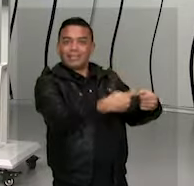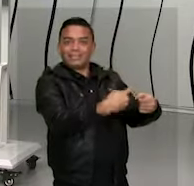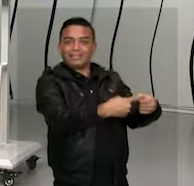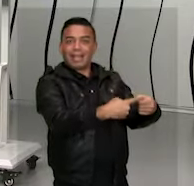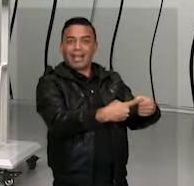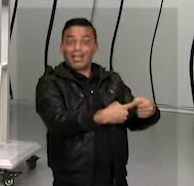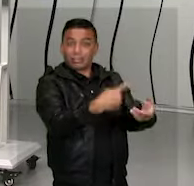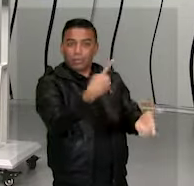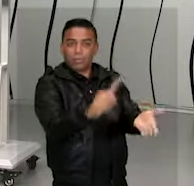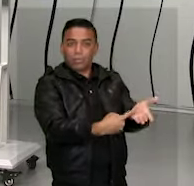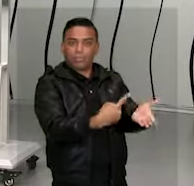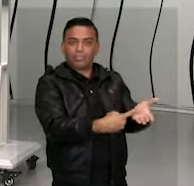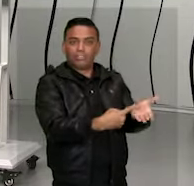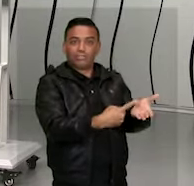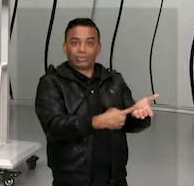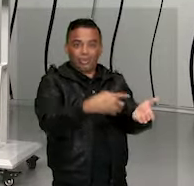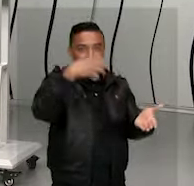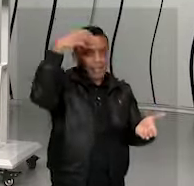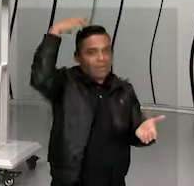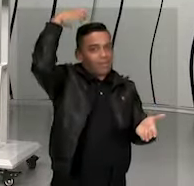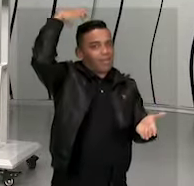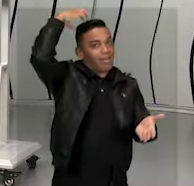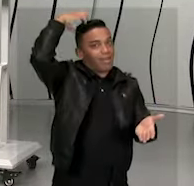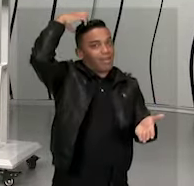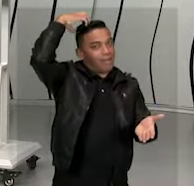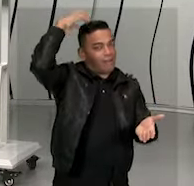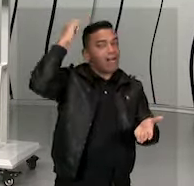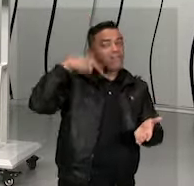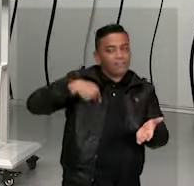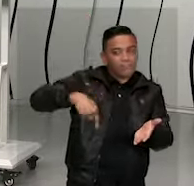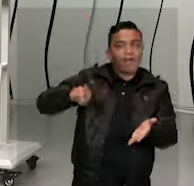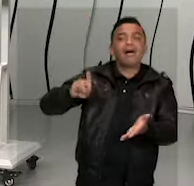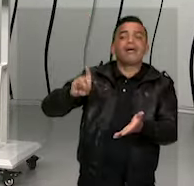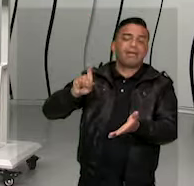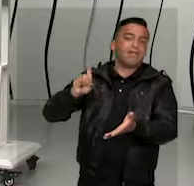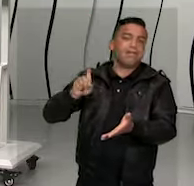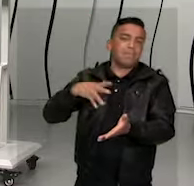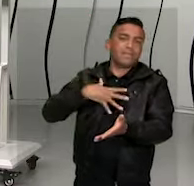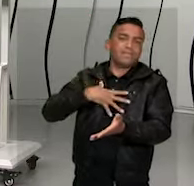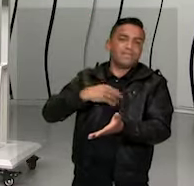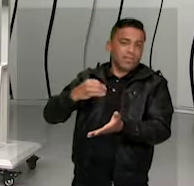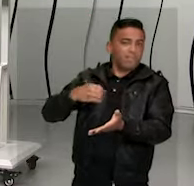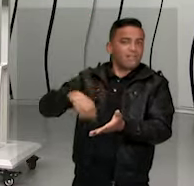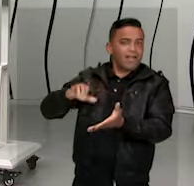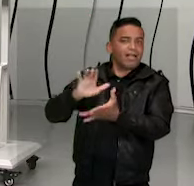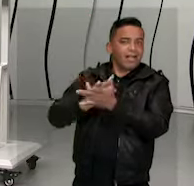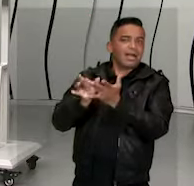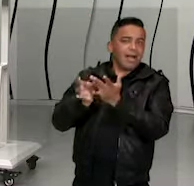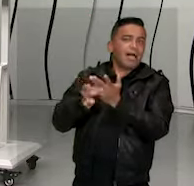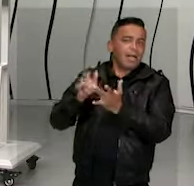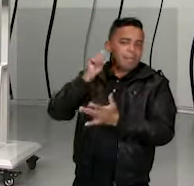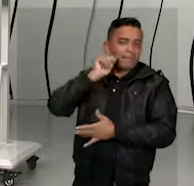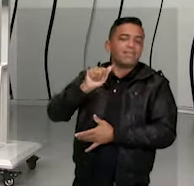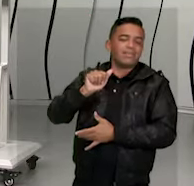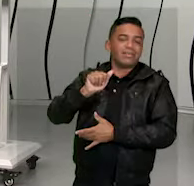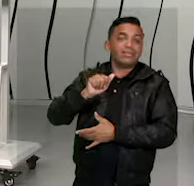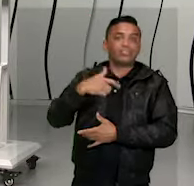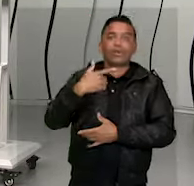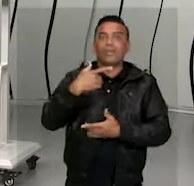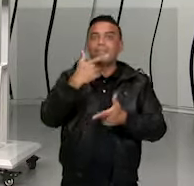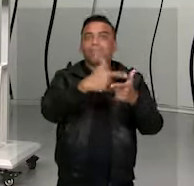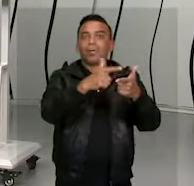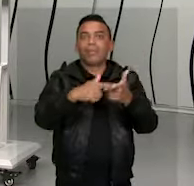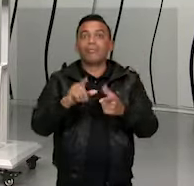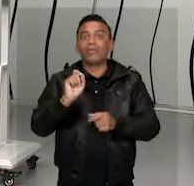prometido pelo rei para casar com a princesa, se caso ele conseguisse acabar com o dilema da aldeia, que eram